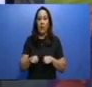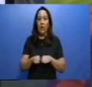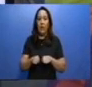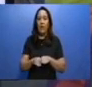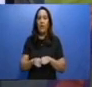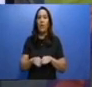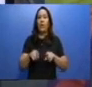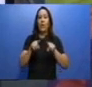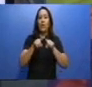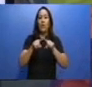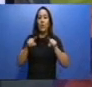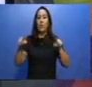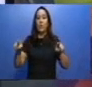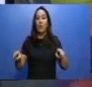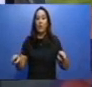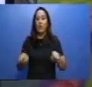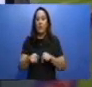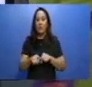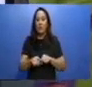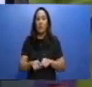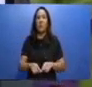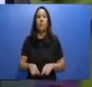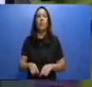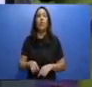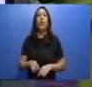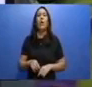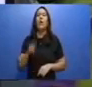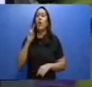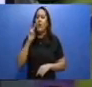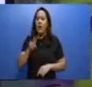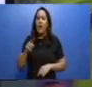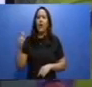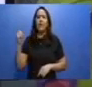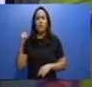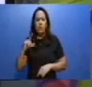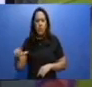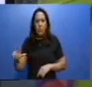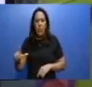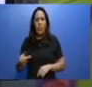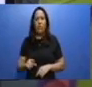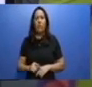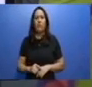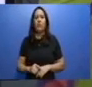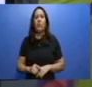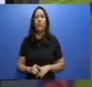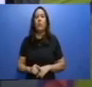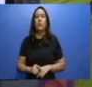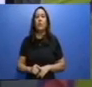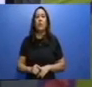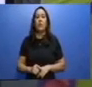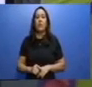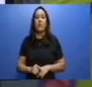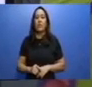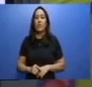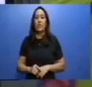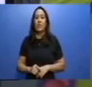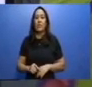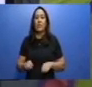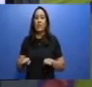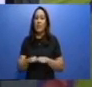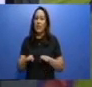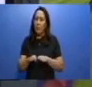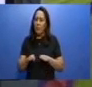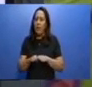vejo um retângulo. Mas aí, se eu der uma olhada nessa parte azul com essa parte